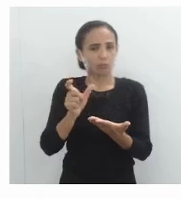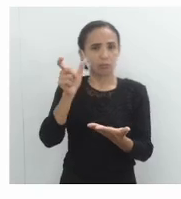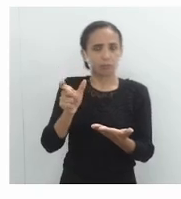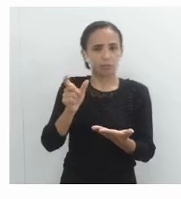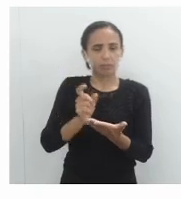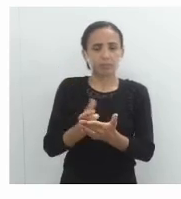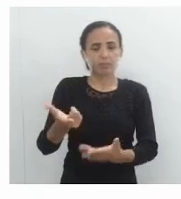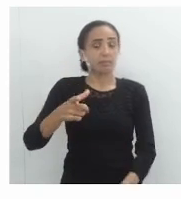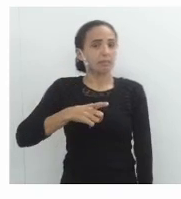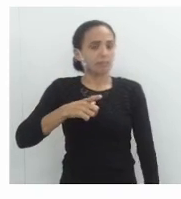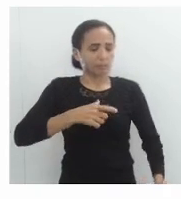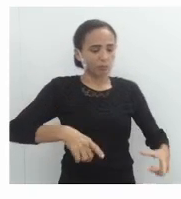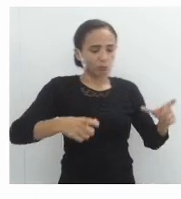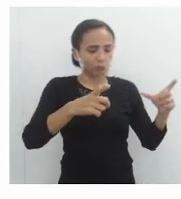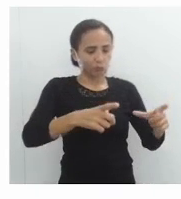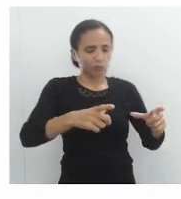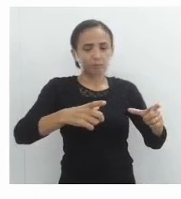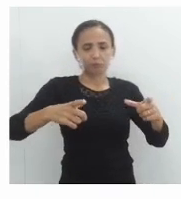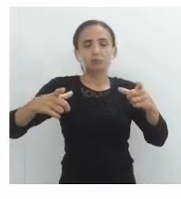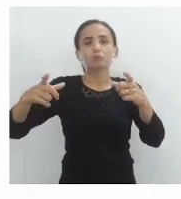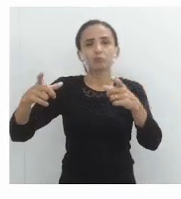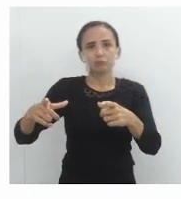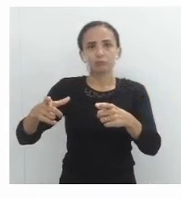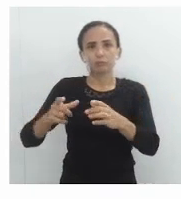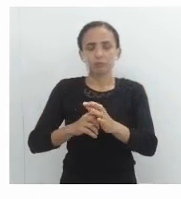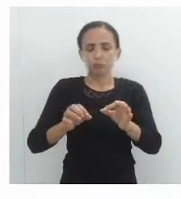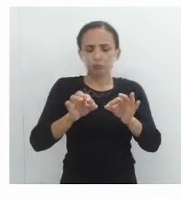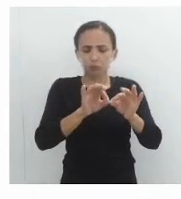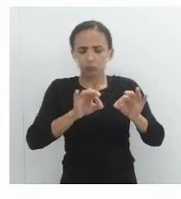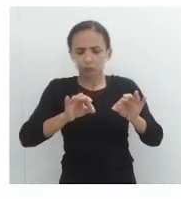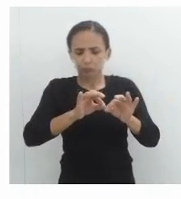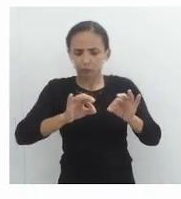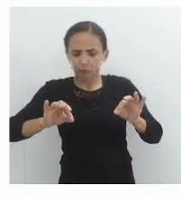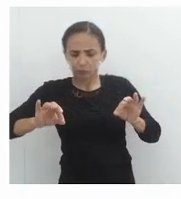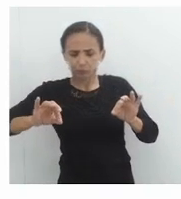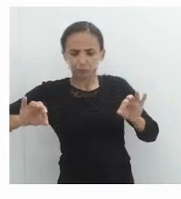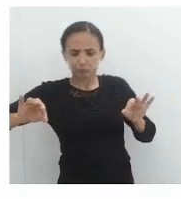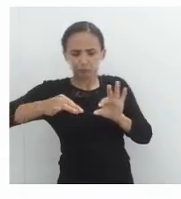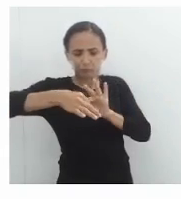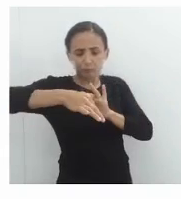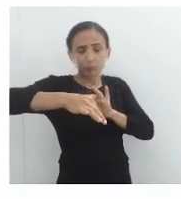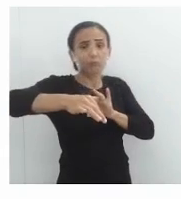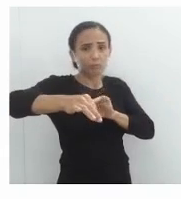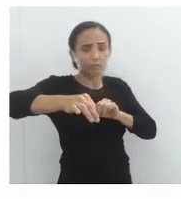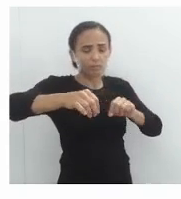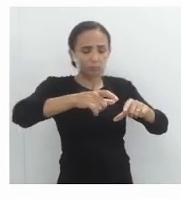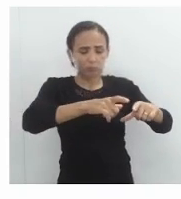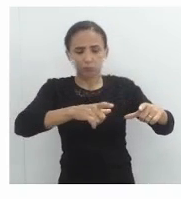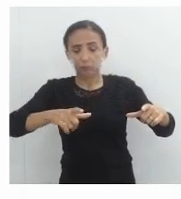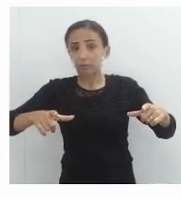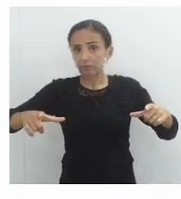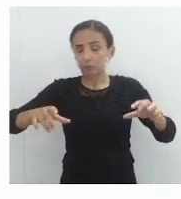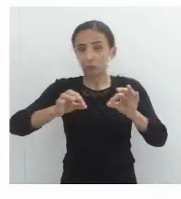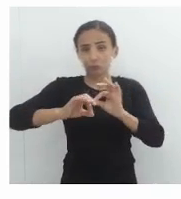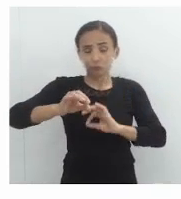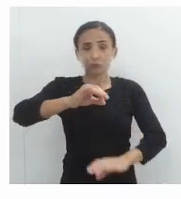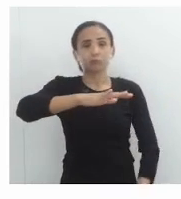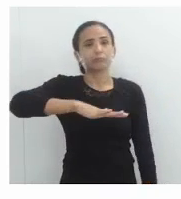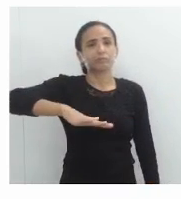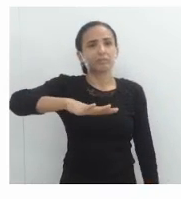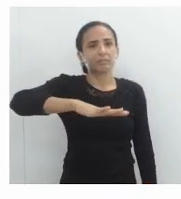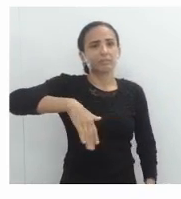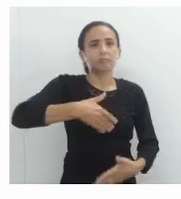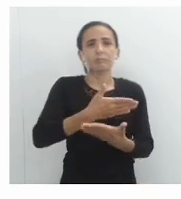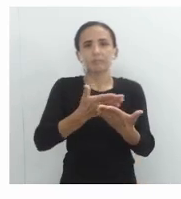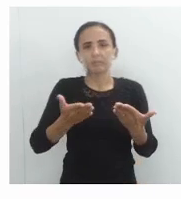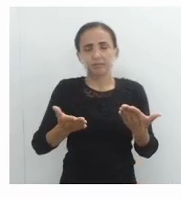possui duas dimensões, comprimento e largura. Então, o espaço vai ser o elemento que vai ocupar uma determinada